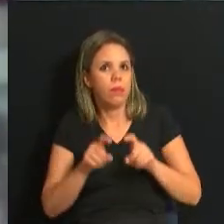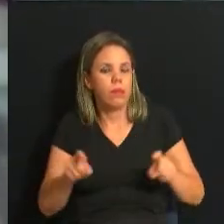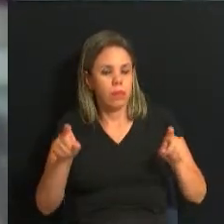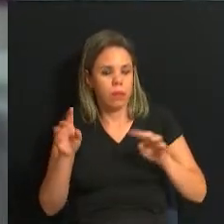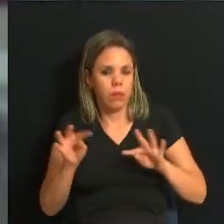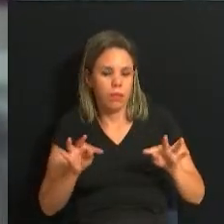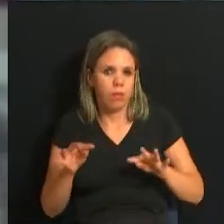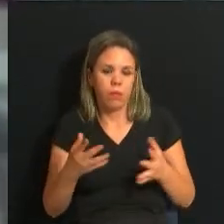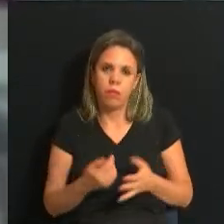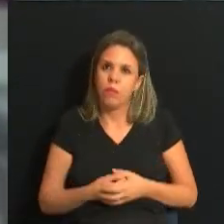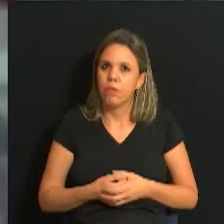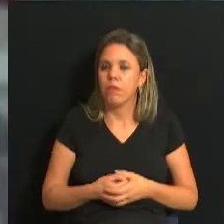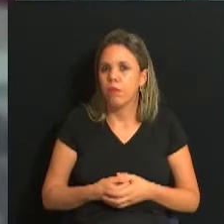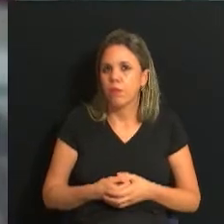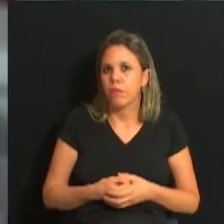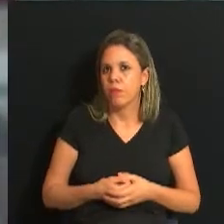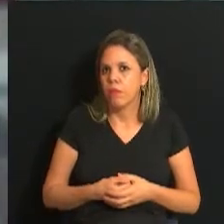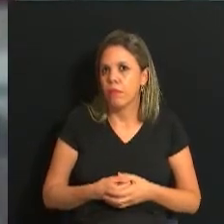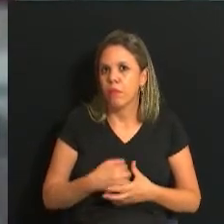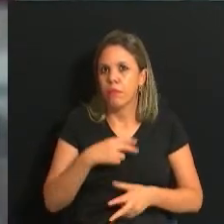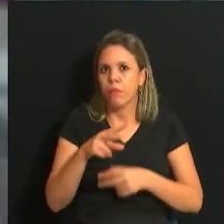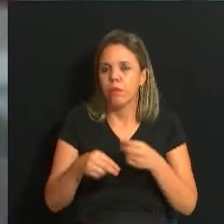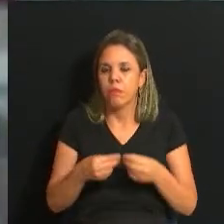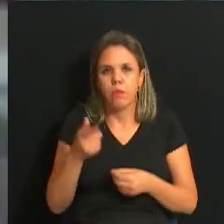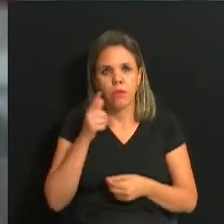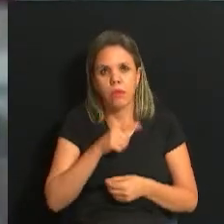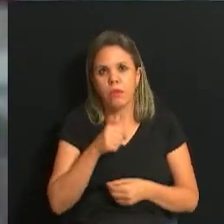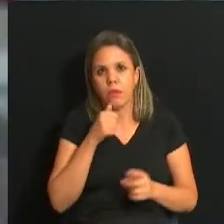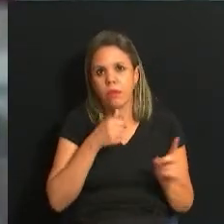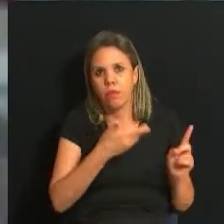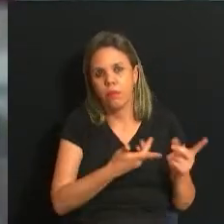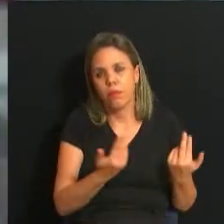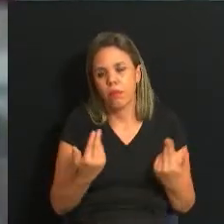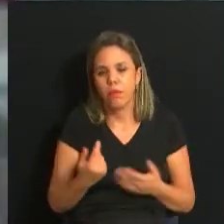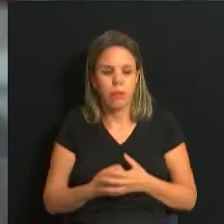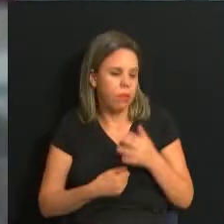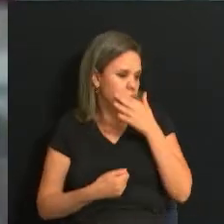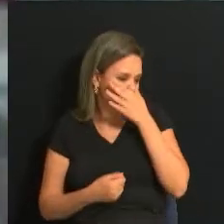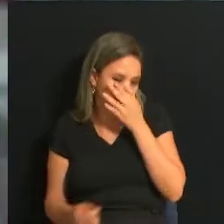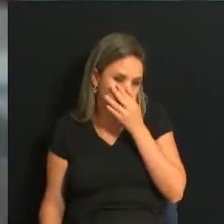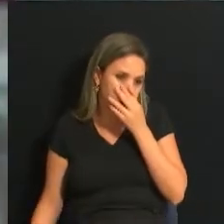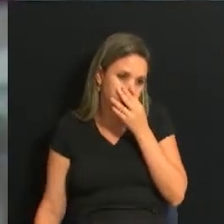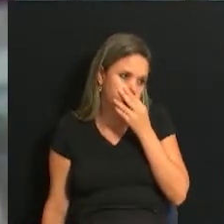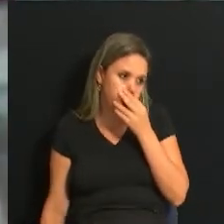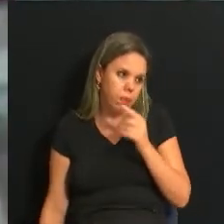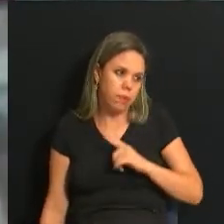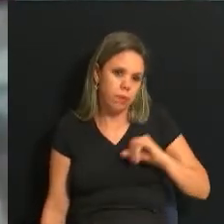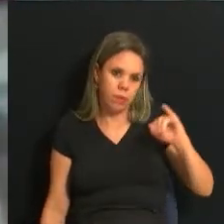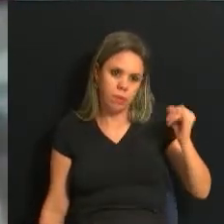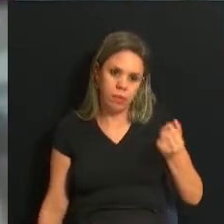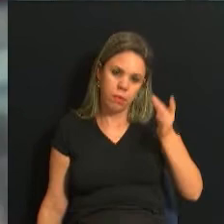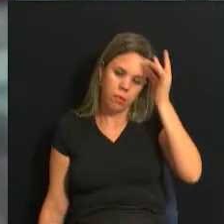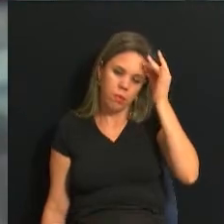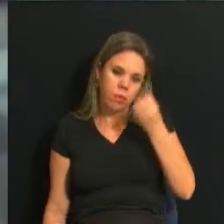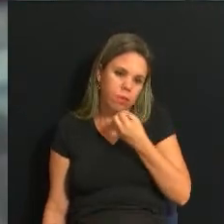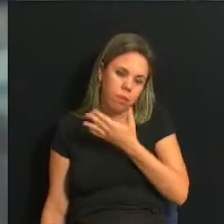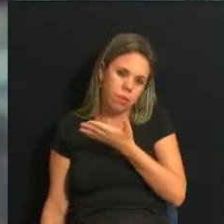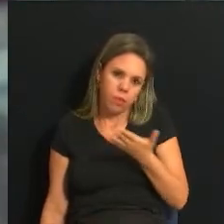remoto, o que para ele foi presente e para ela igualmente. Eles tiraram uma coisa boa disso